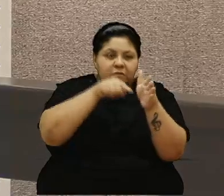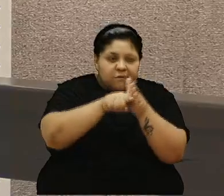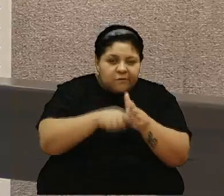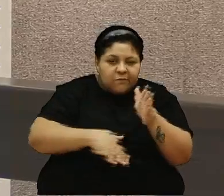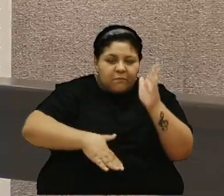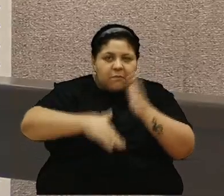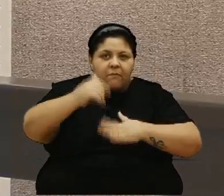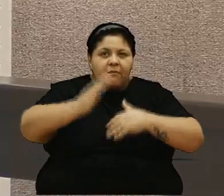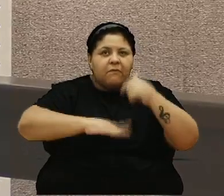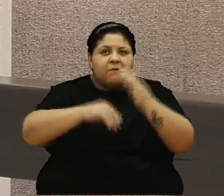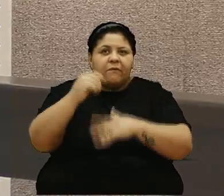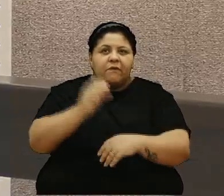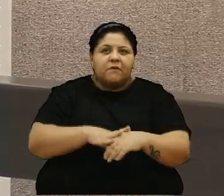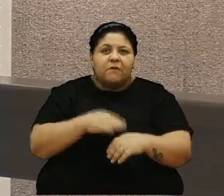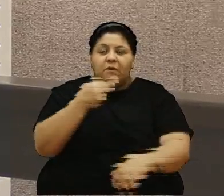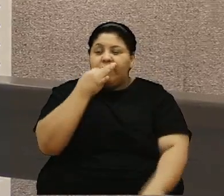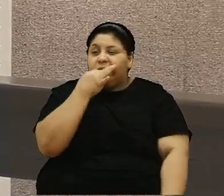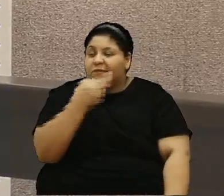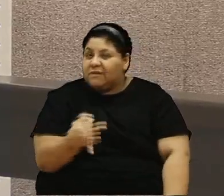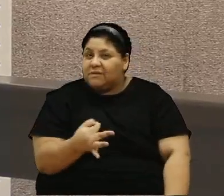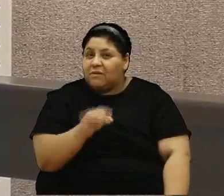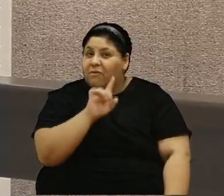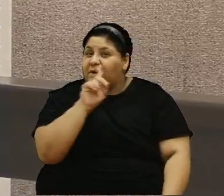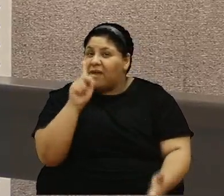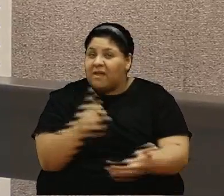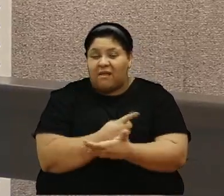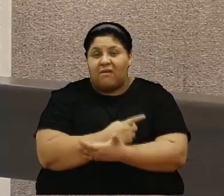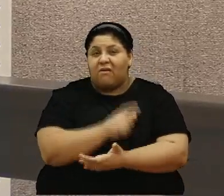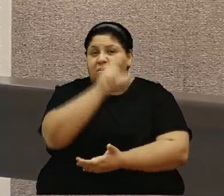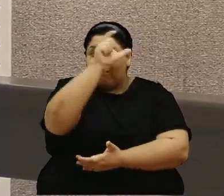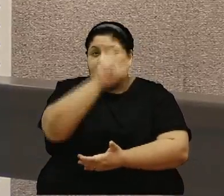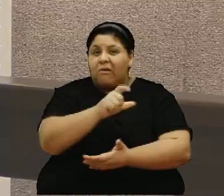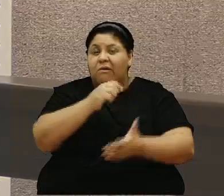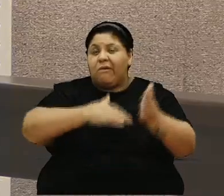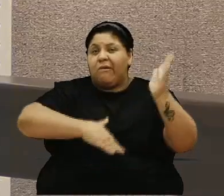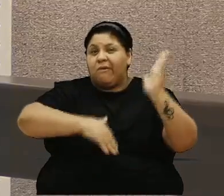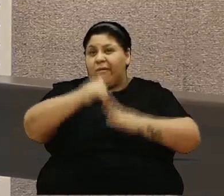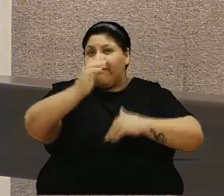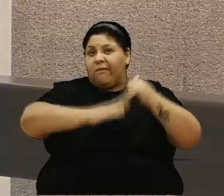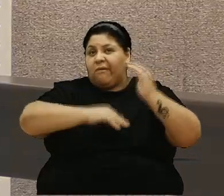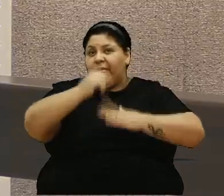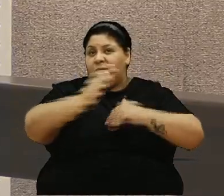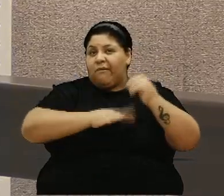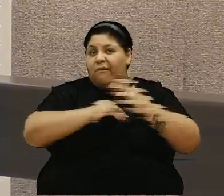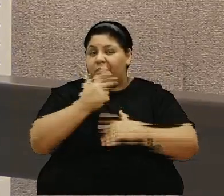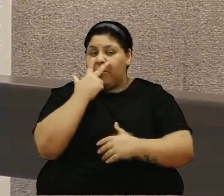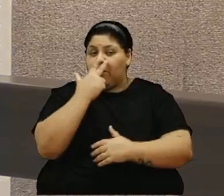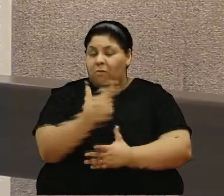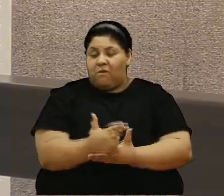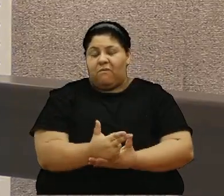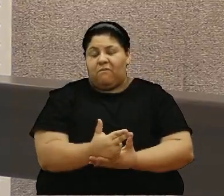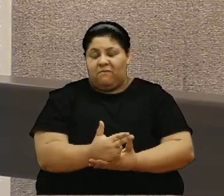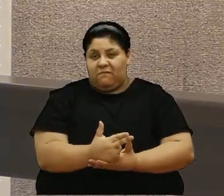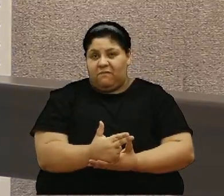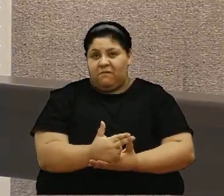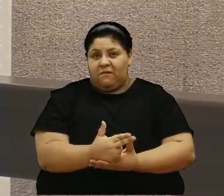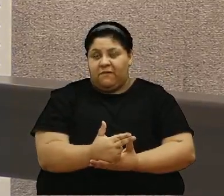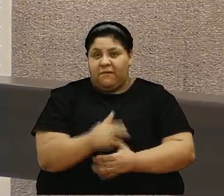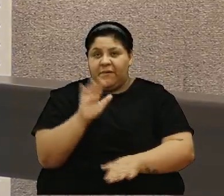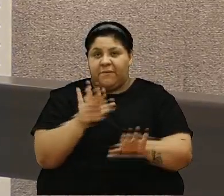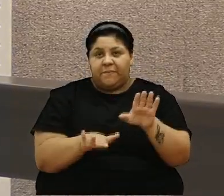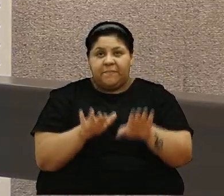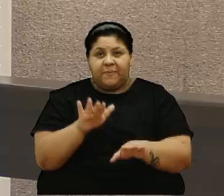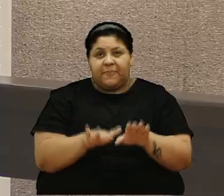como essa, que são absurdas, né? São hediondas, alguém que pratica algo nesse sentido e nessa linha. E, às vezes, por